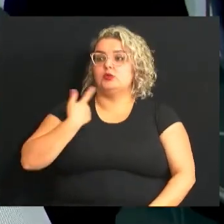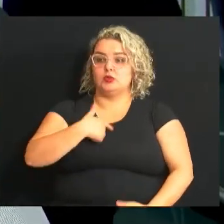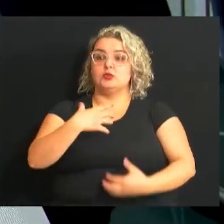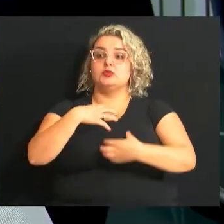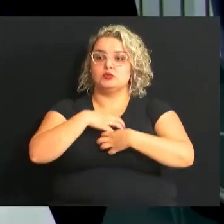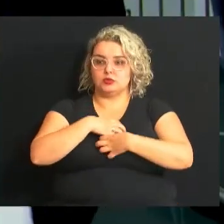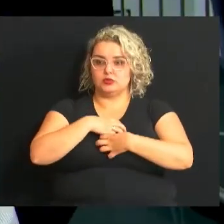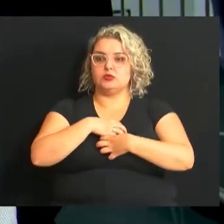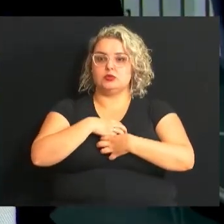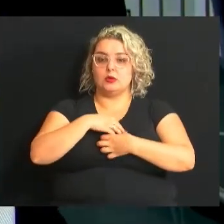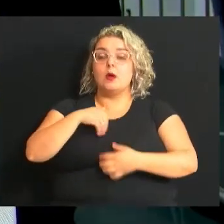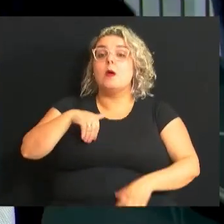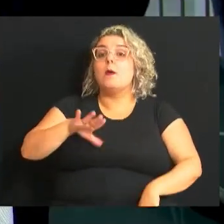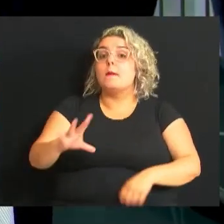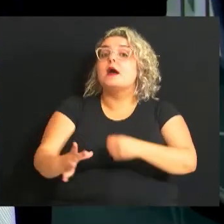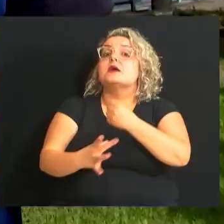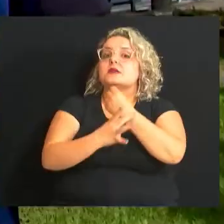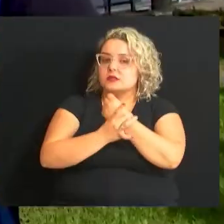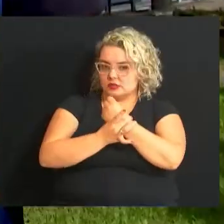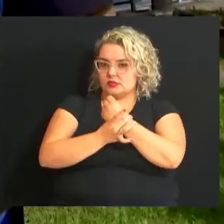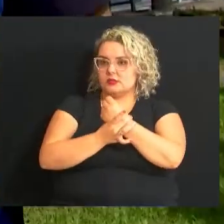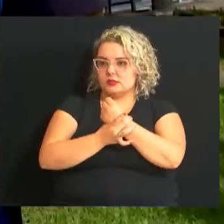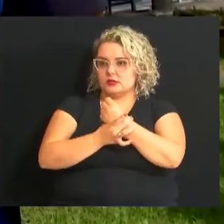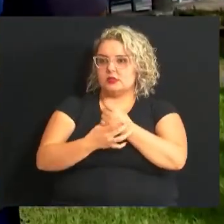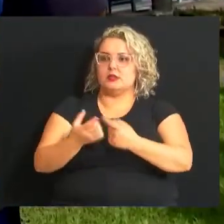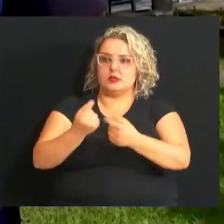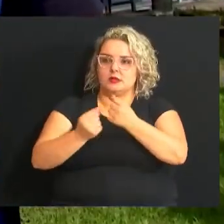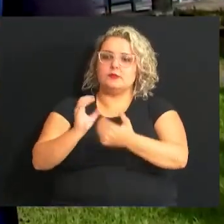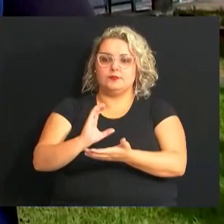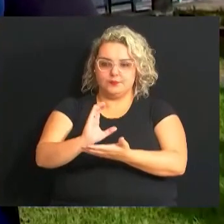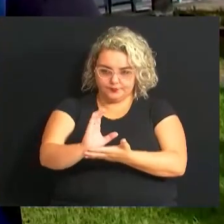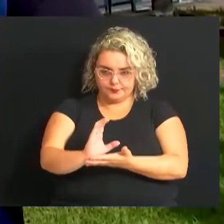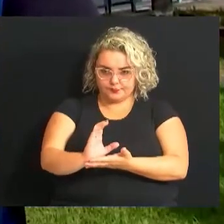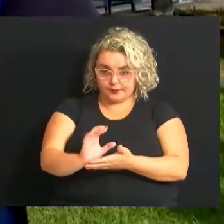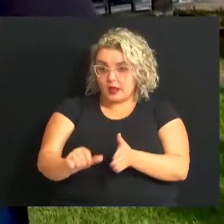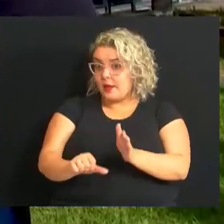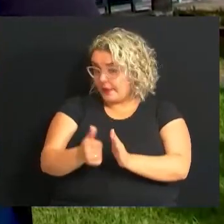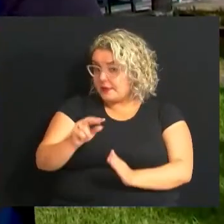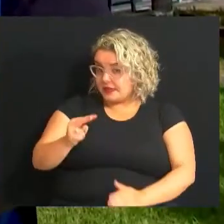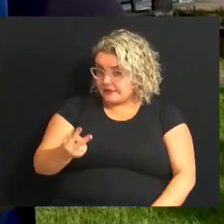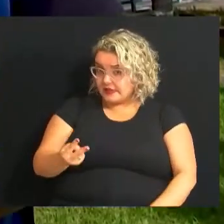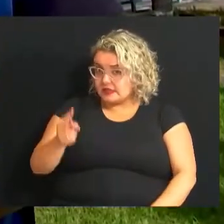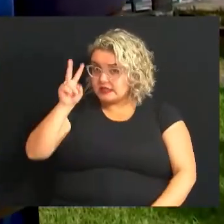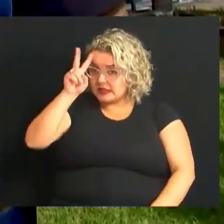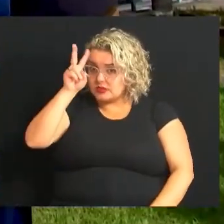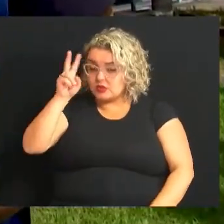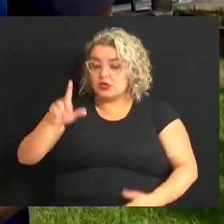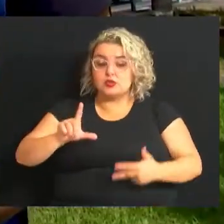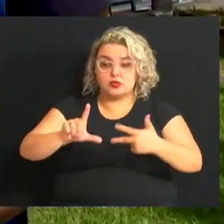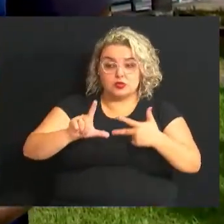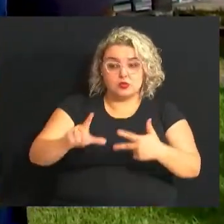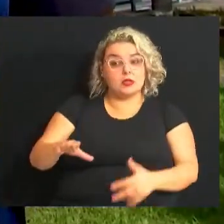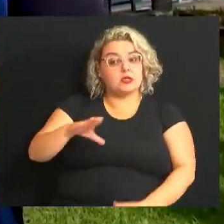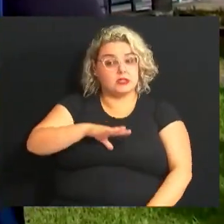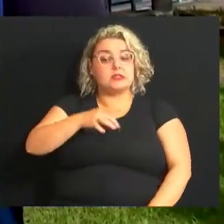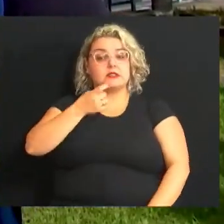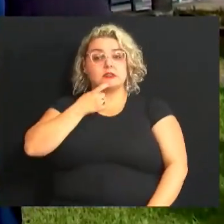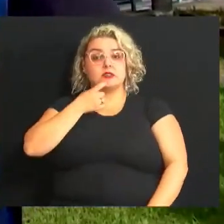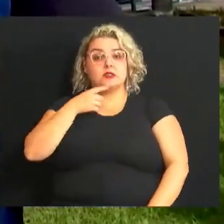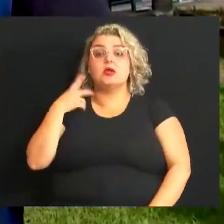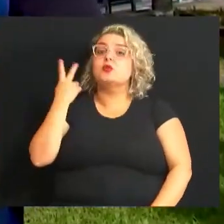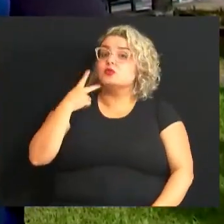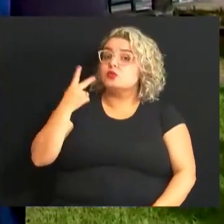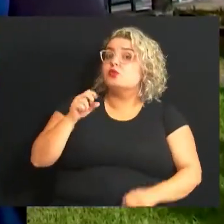nos sentimos mais seguros em destinar as verbas. Essa foi a primeira vez na história do Legislativo Campineiro que os parlamentares